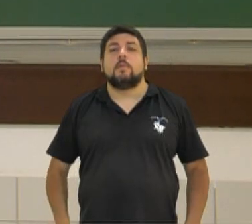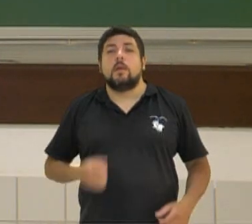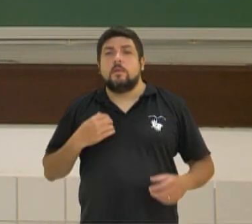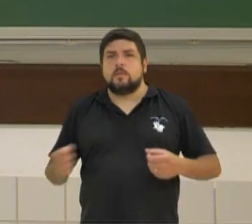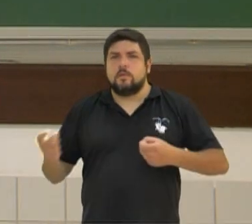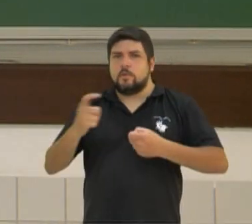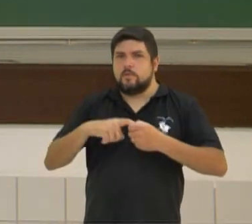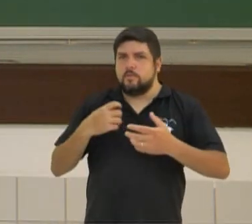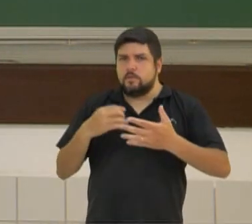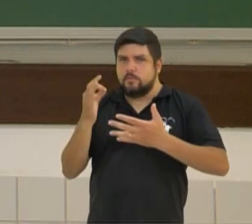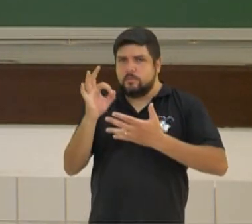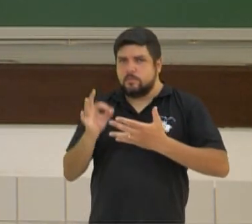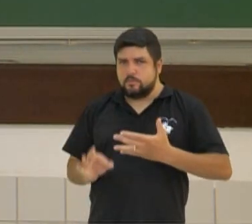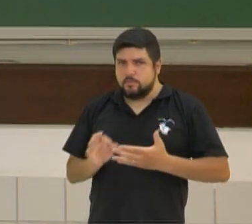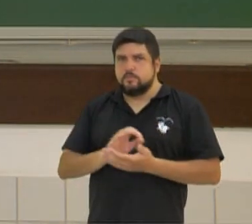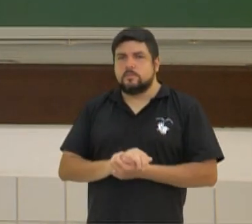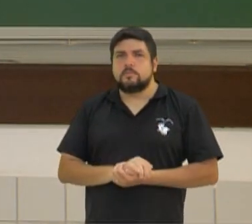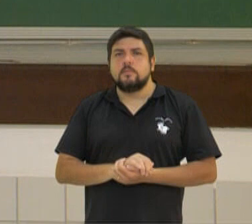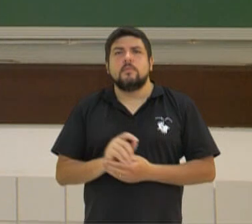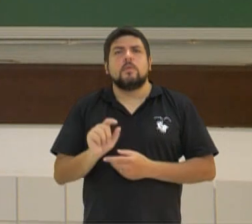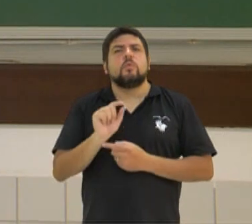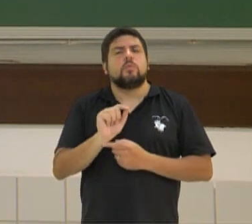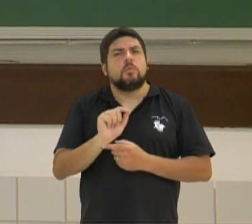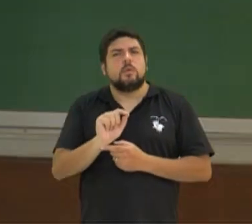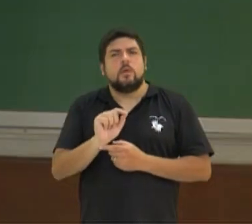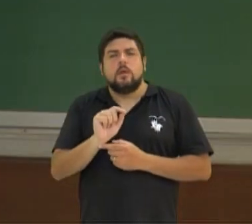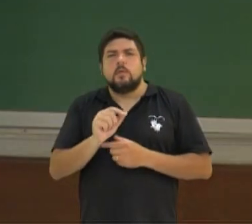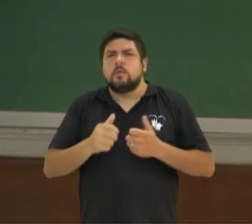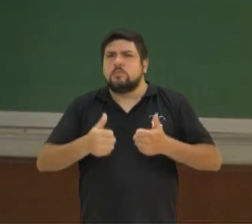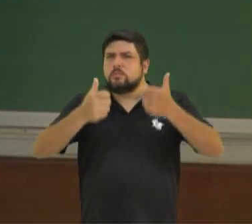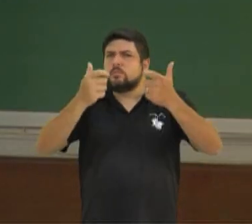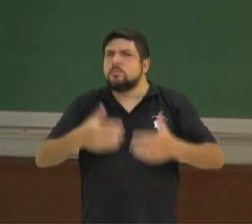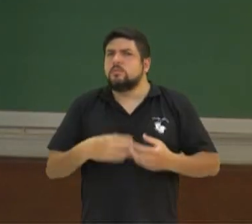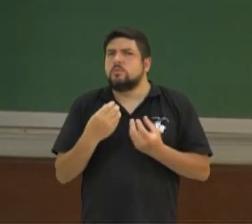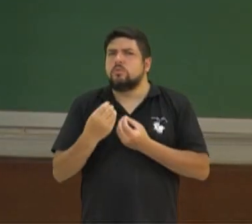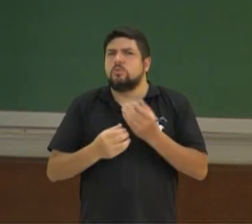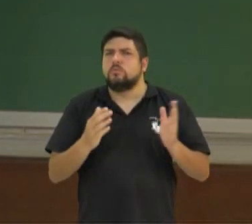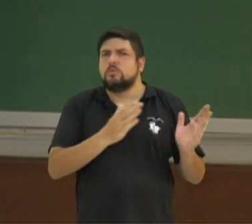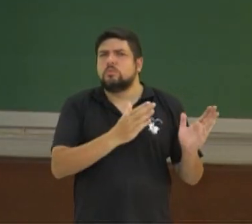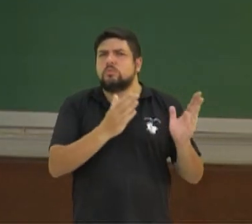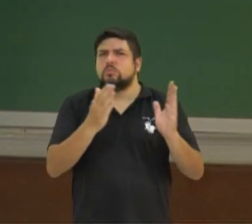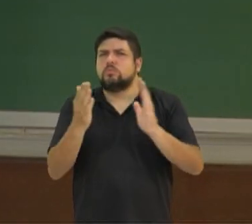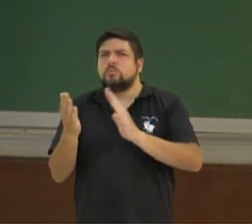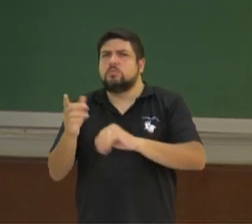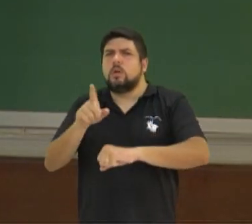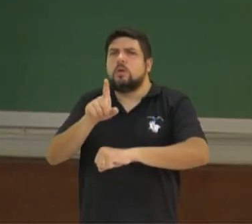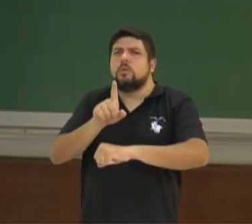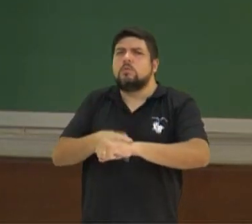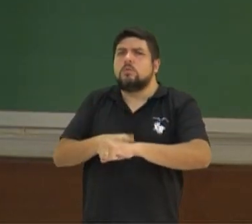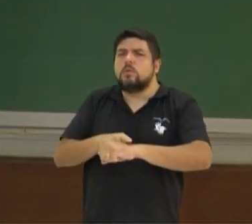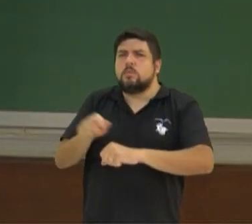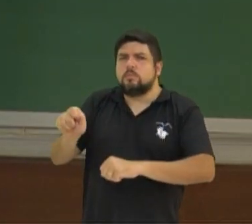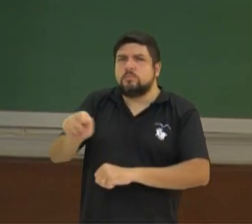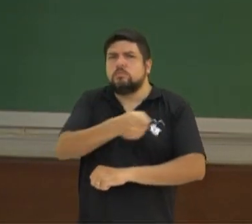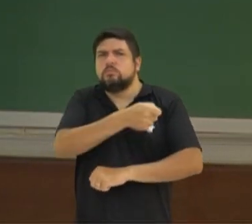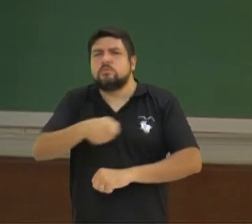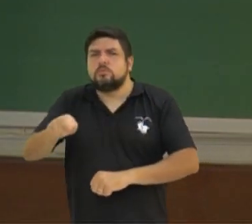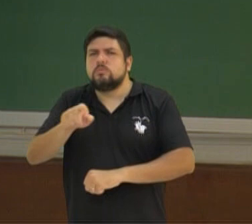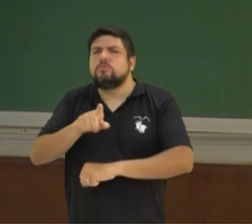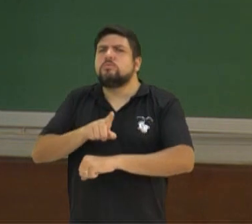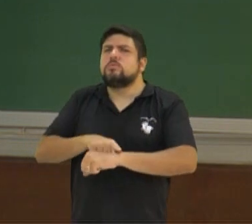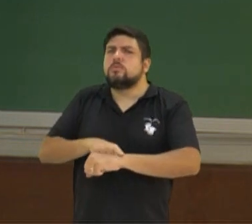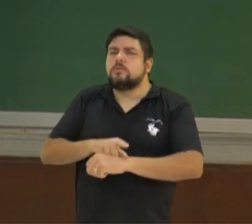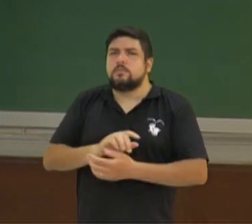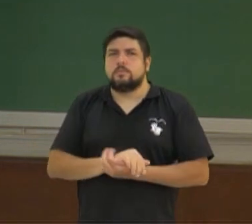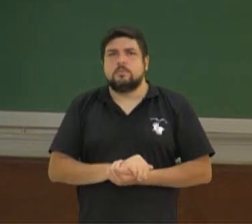Voltando então, galera, com a correção do exercício, né, que era descrever como é a duração, né, de uma partida de badminton, qual que é o tempo de duração